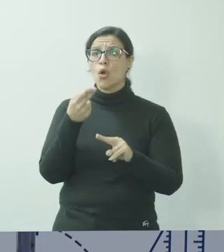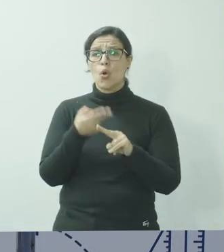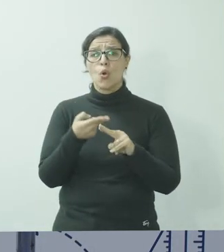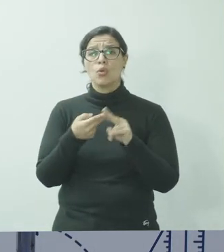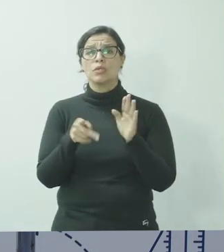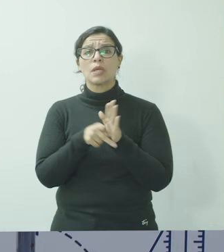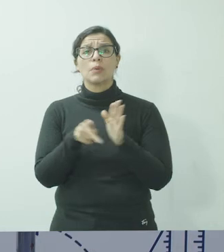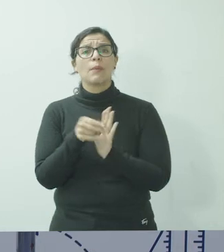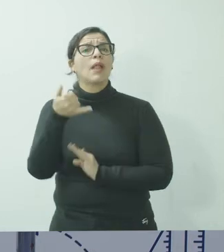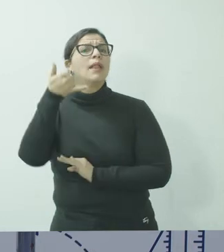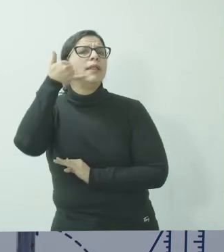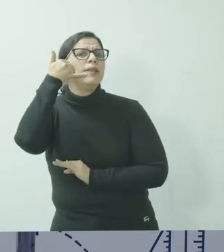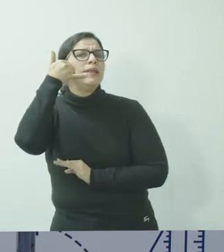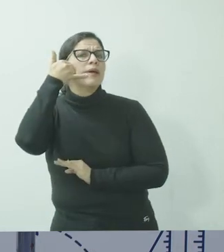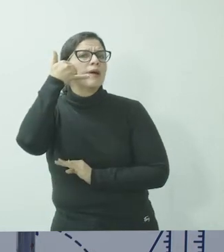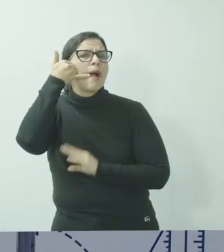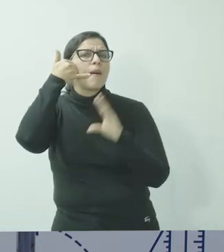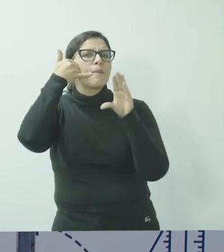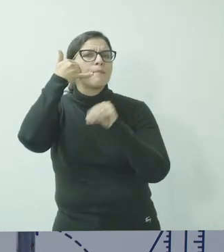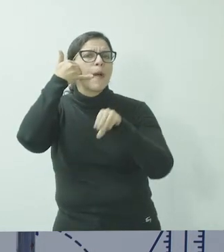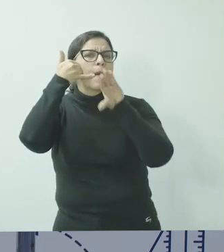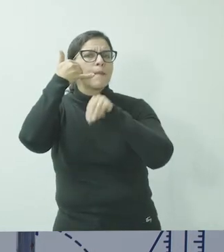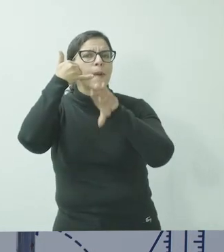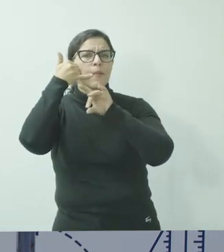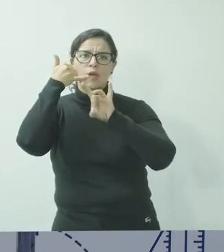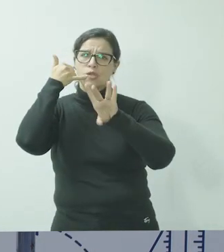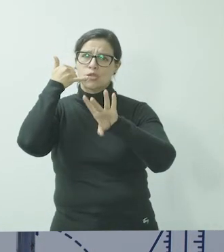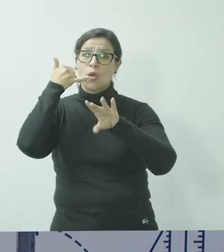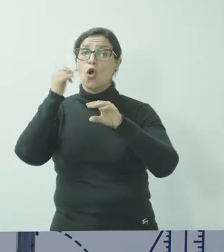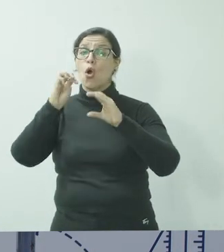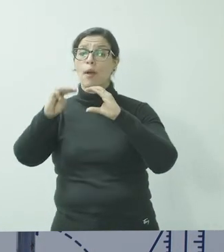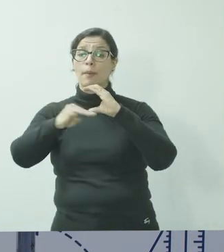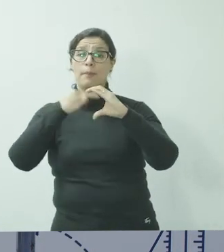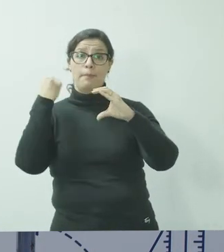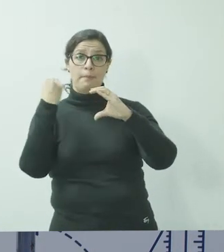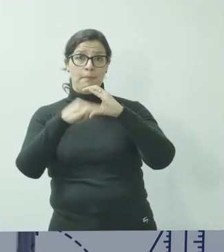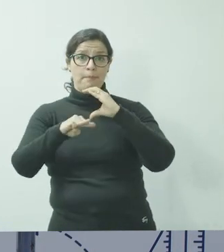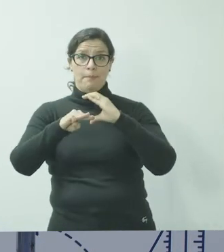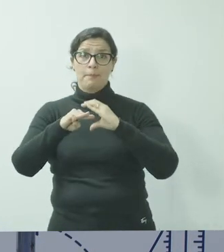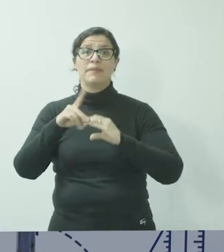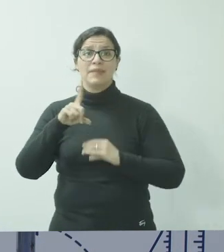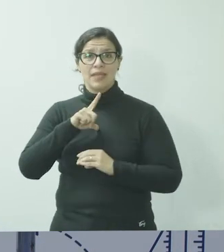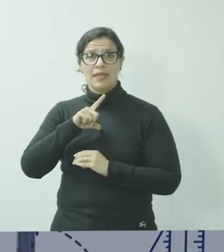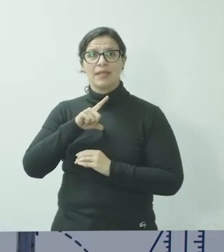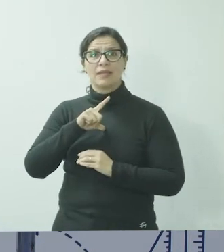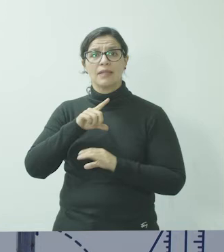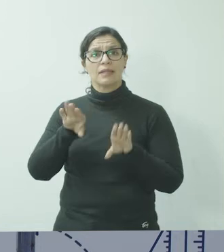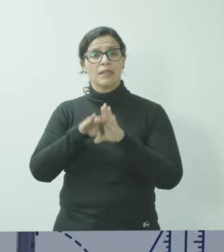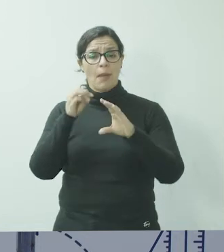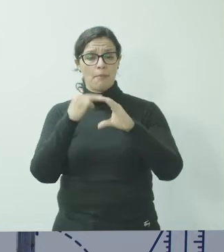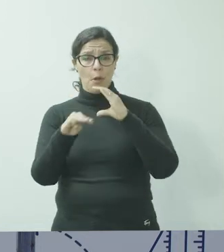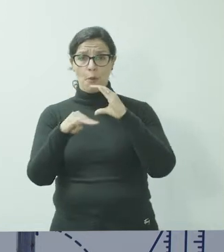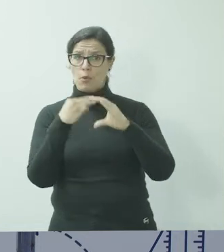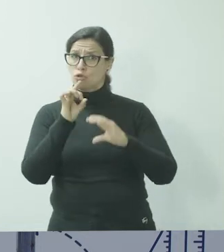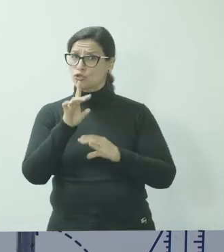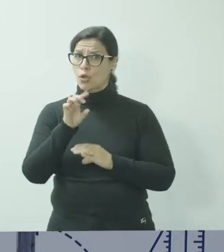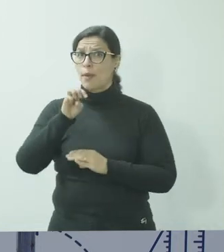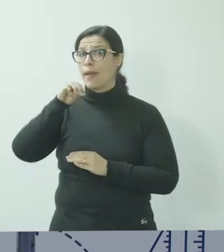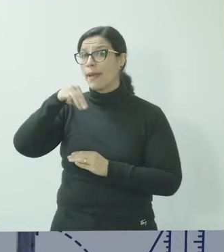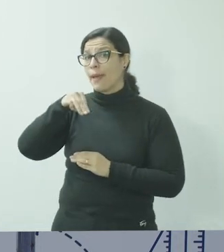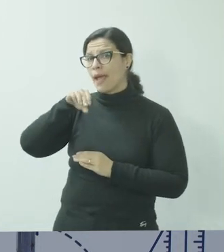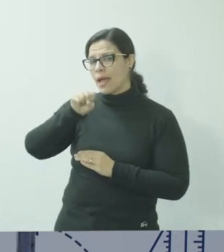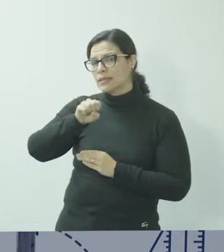receber ligações e e ligar e receber mensagens e enviar também eh